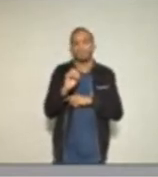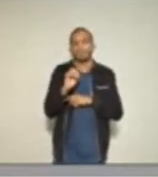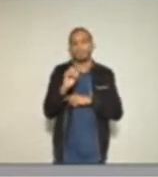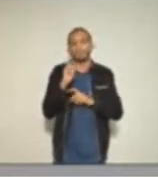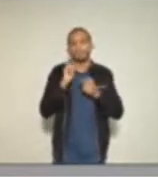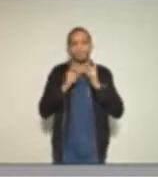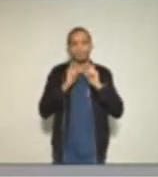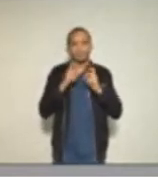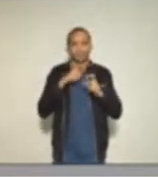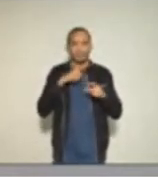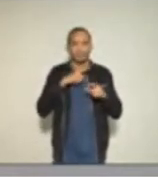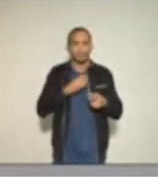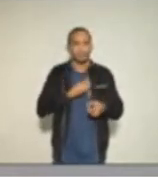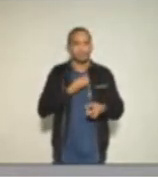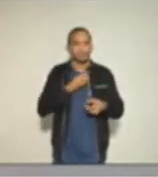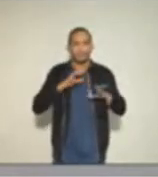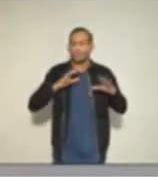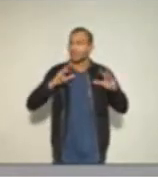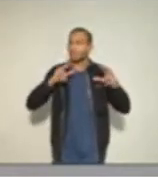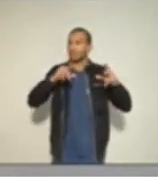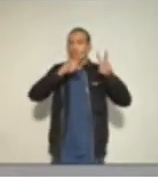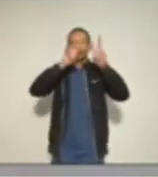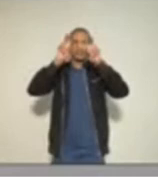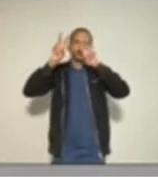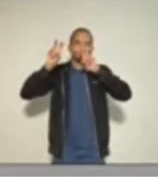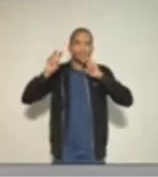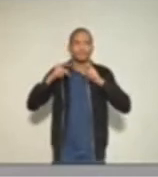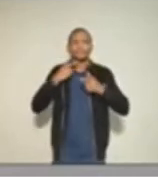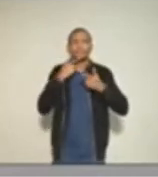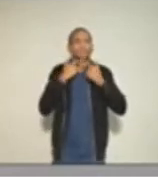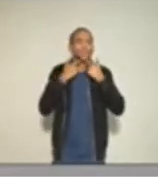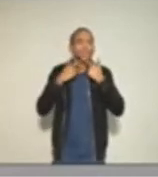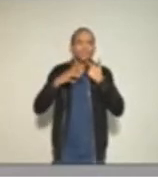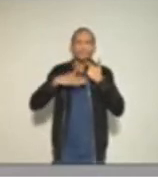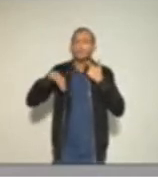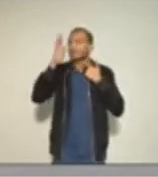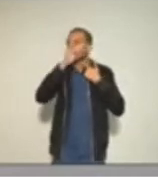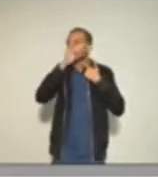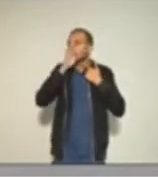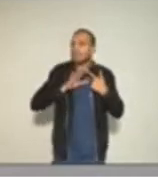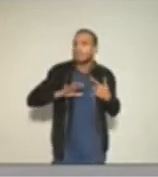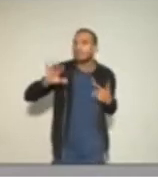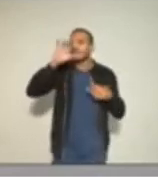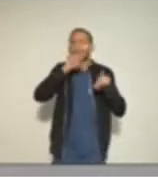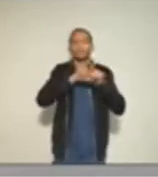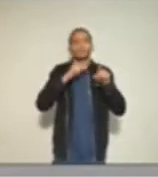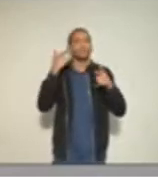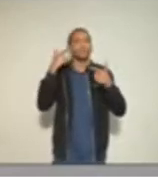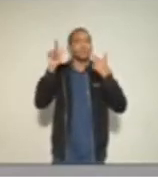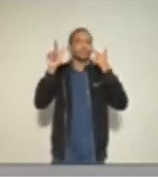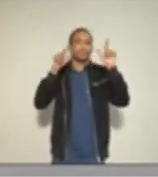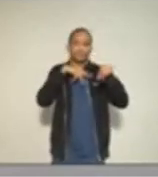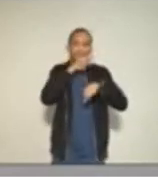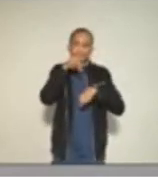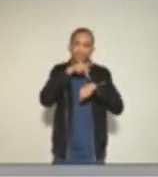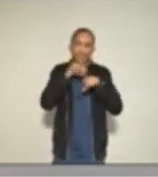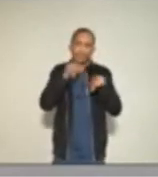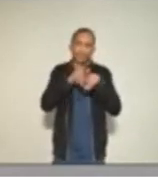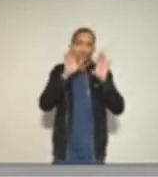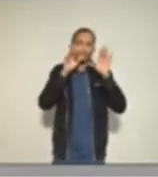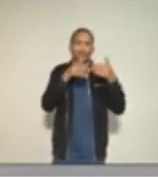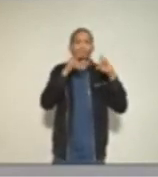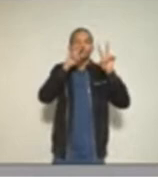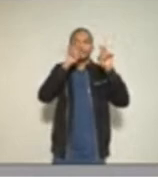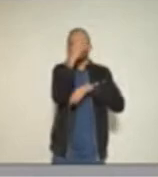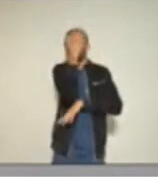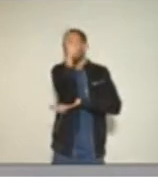Estaremos participando de todos os assuntos de interesse nacional e internacional que visem a questão